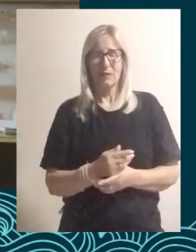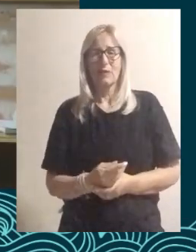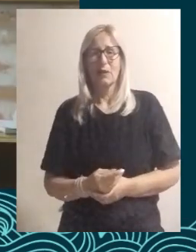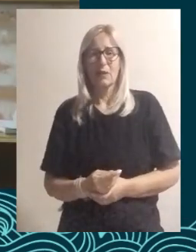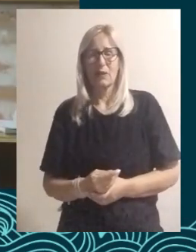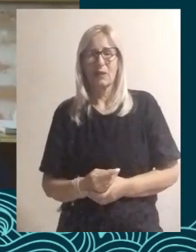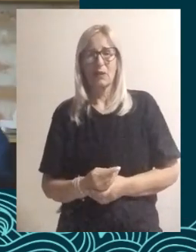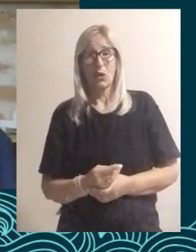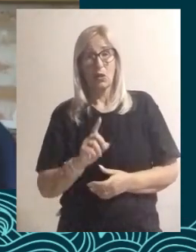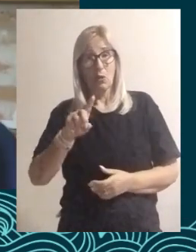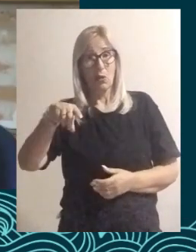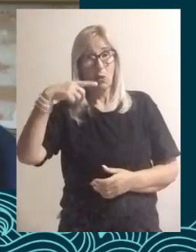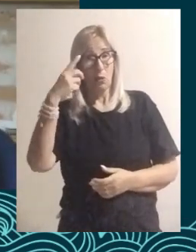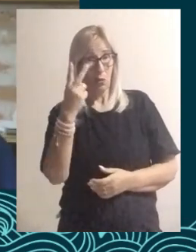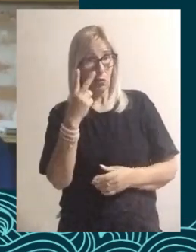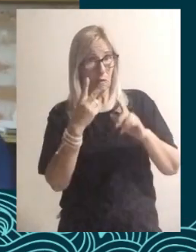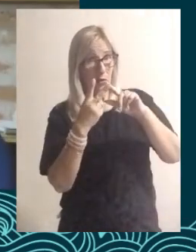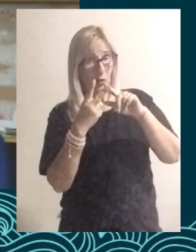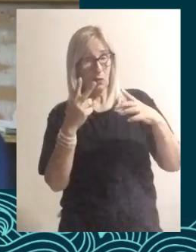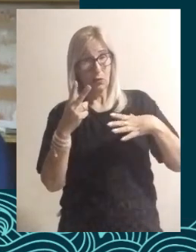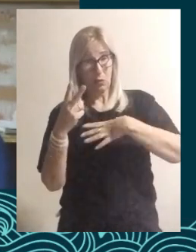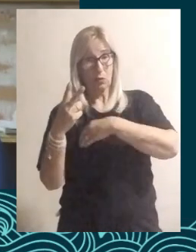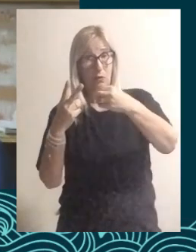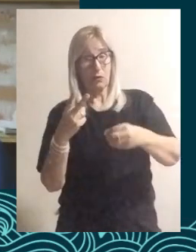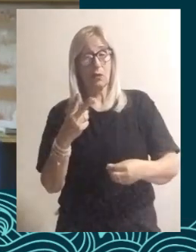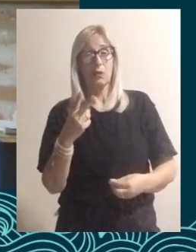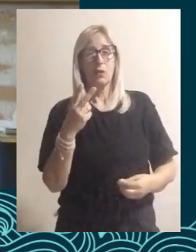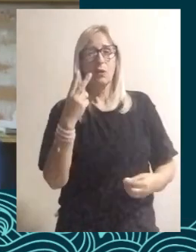filho com 27, um filho com